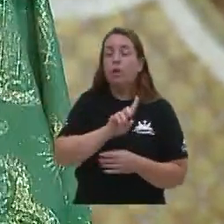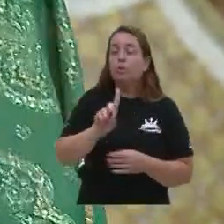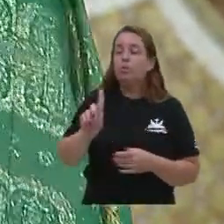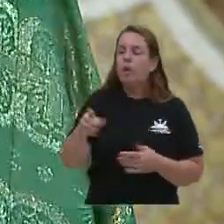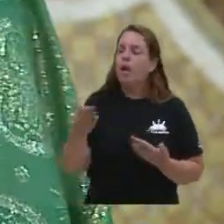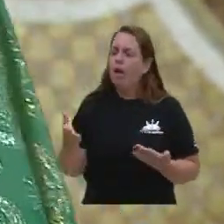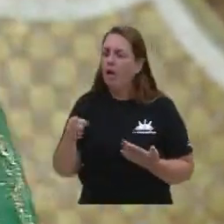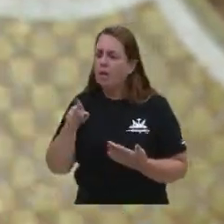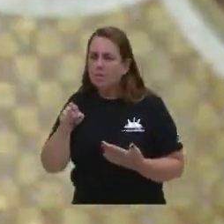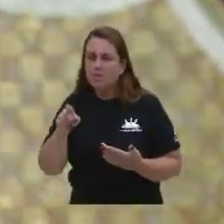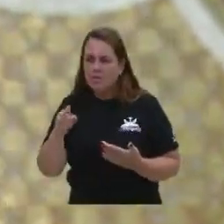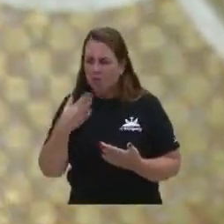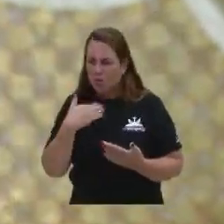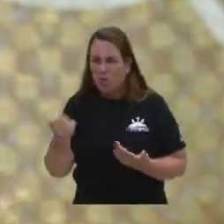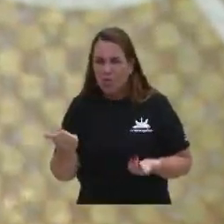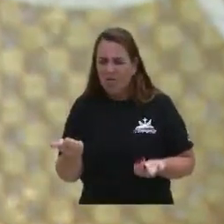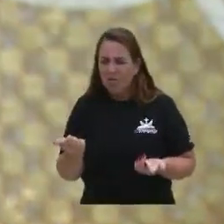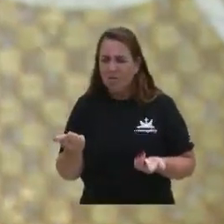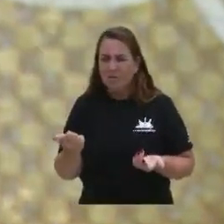Achou que era seu mestre,